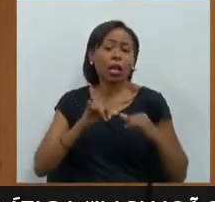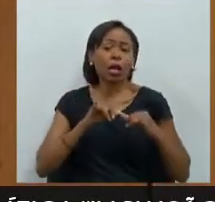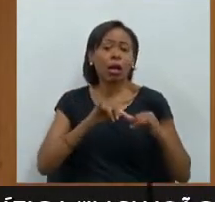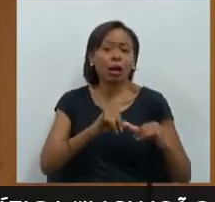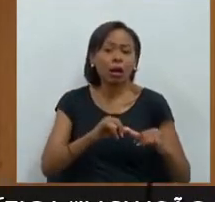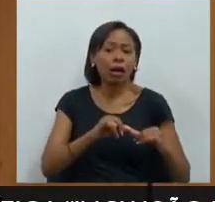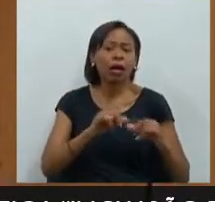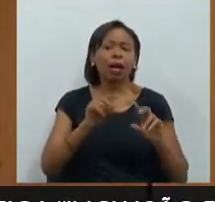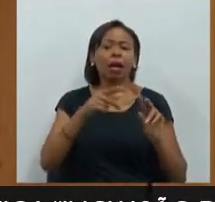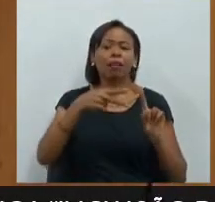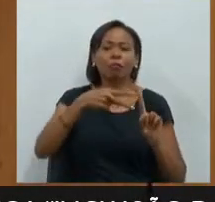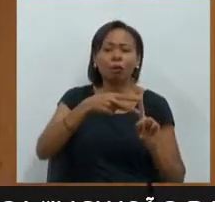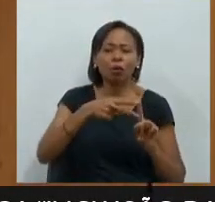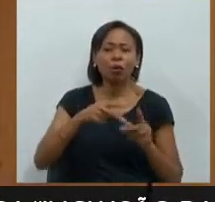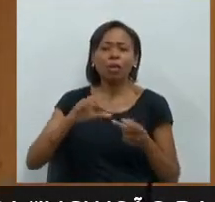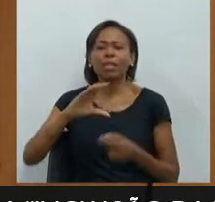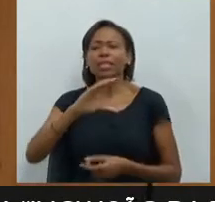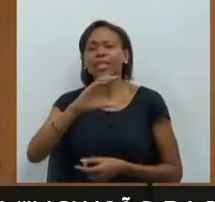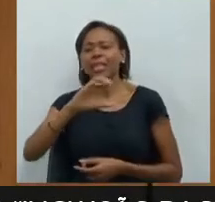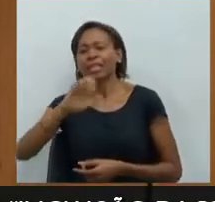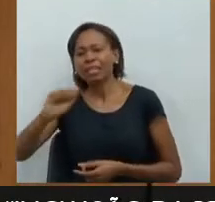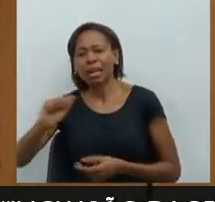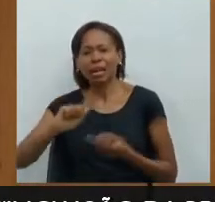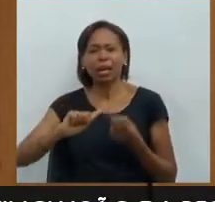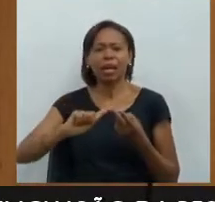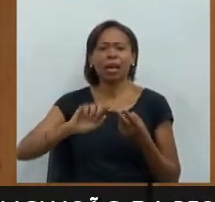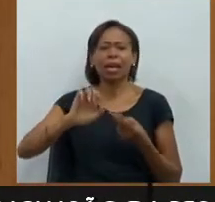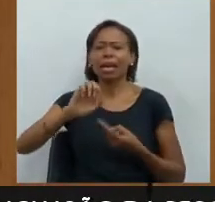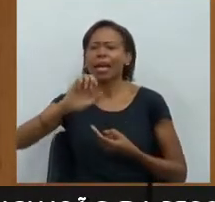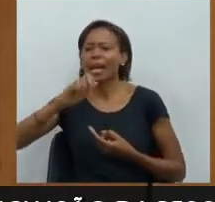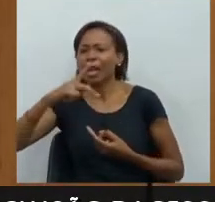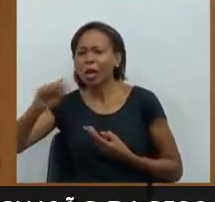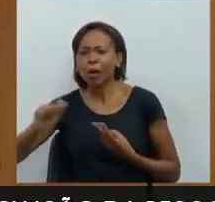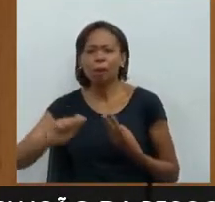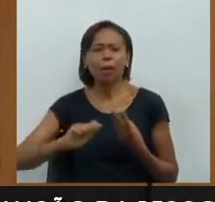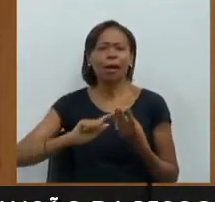C&A, Supermercado EPA, Carbel,